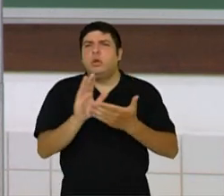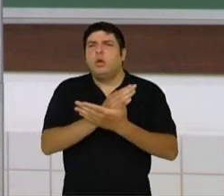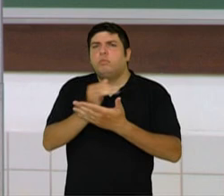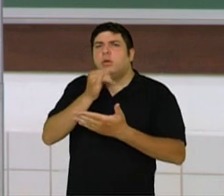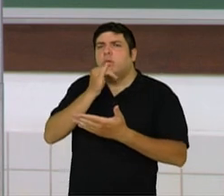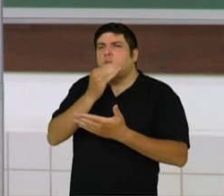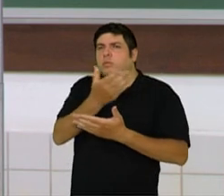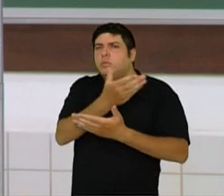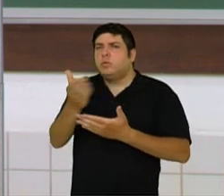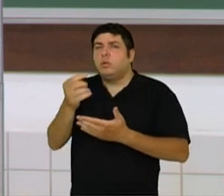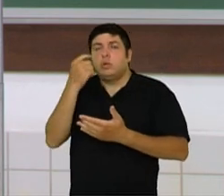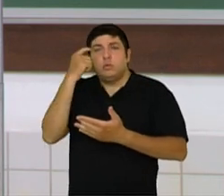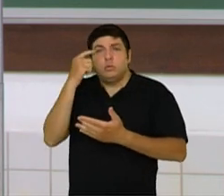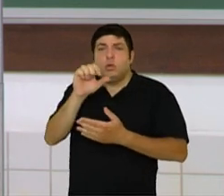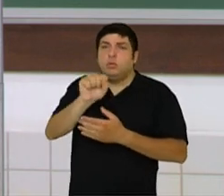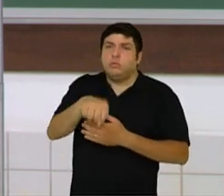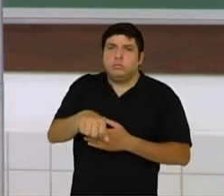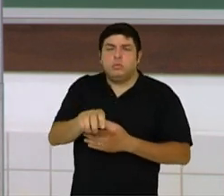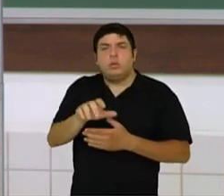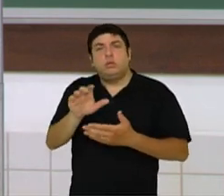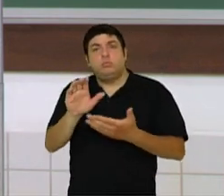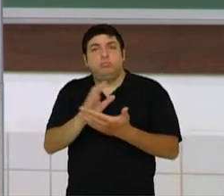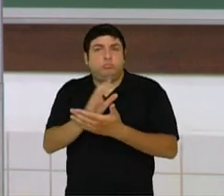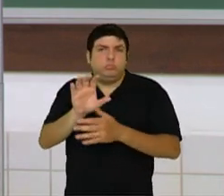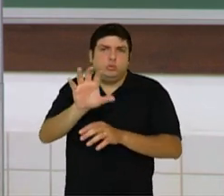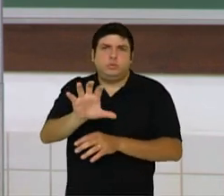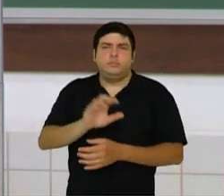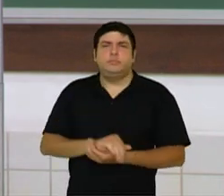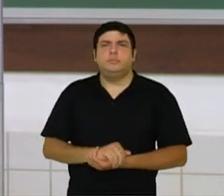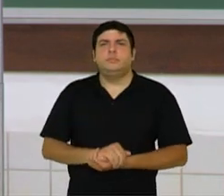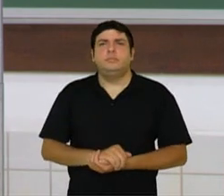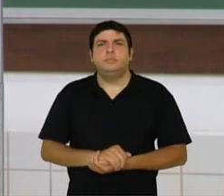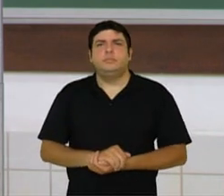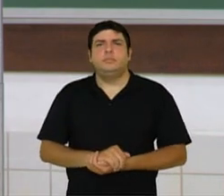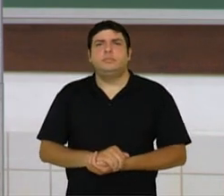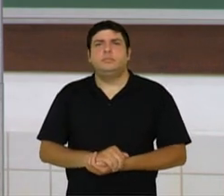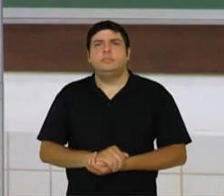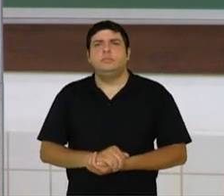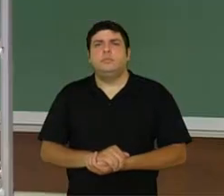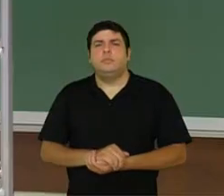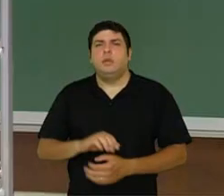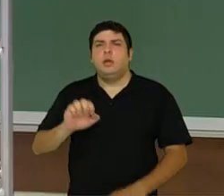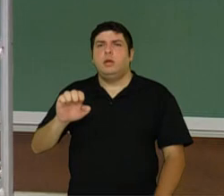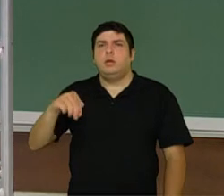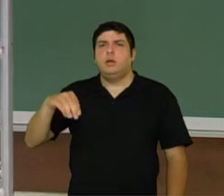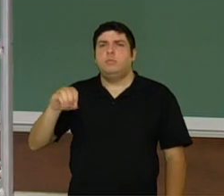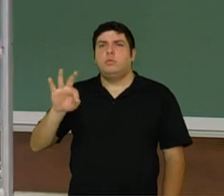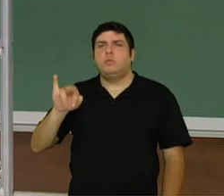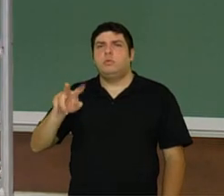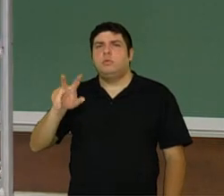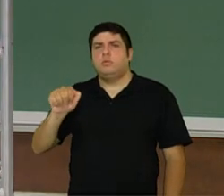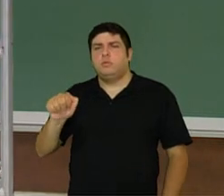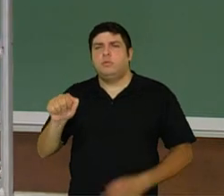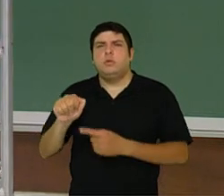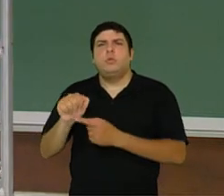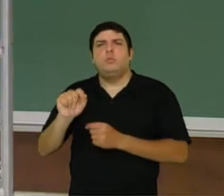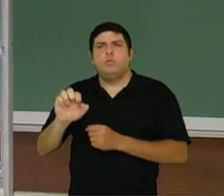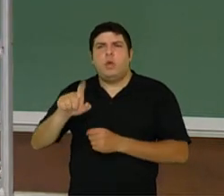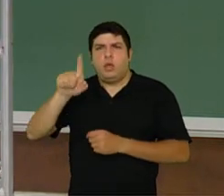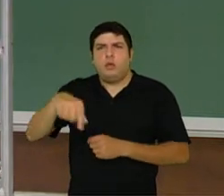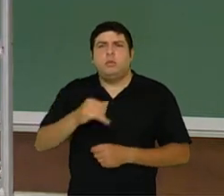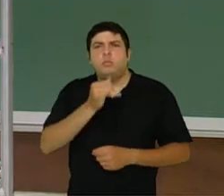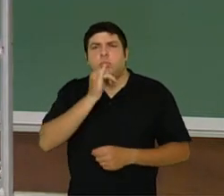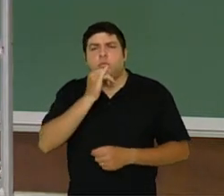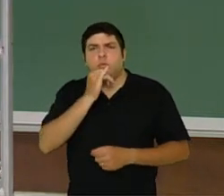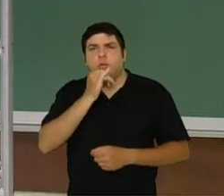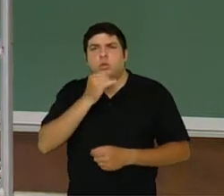Talvez você pense em outros aí, tá bom? Vamos lá? Vamos ver? Então, na função emotiva, por exemplo, autobiografia,